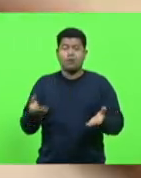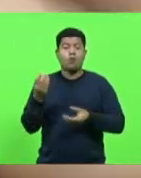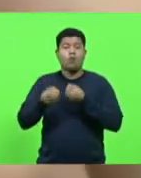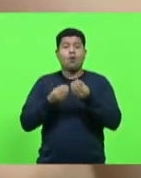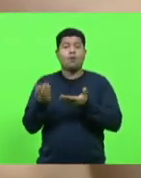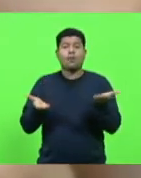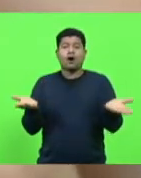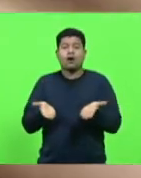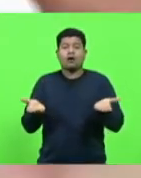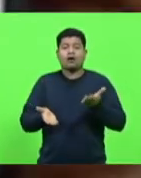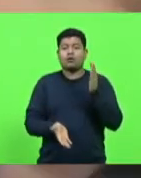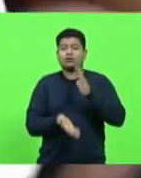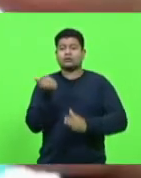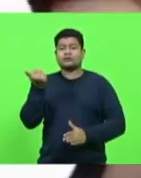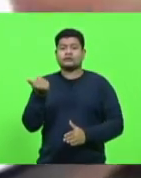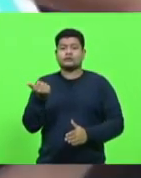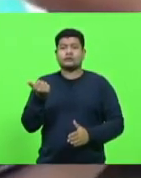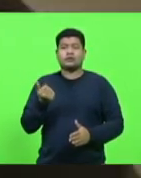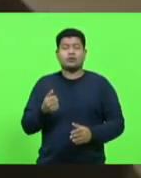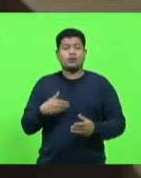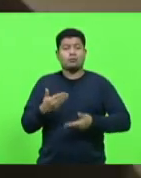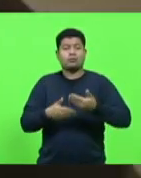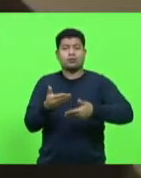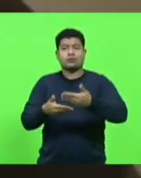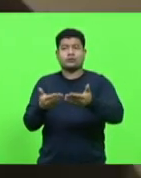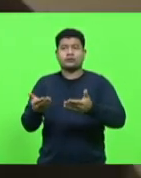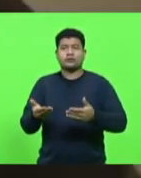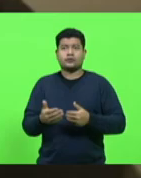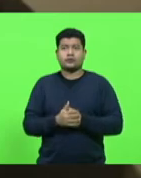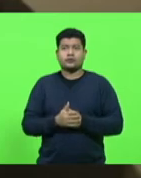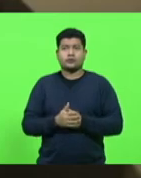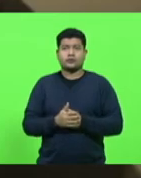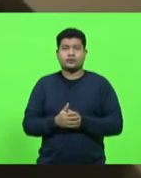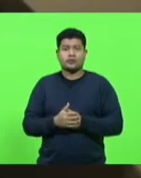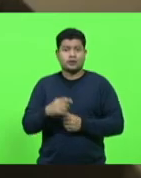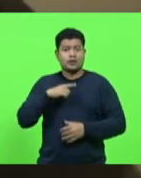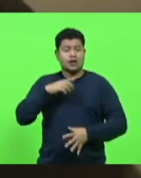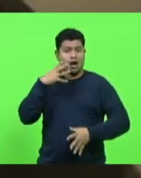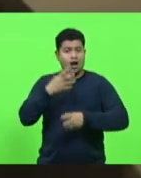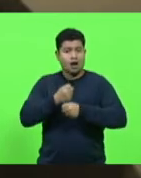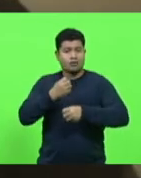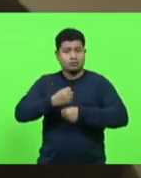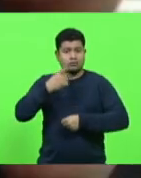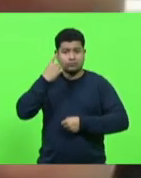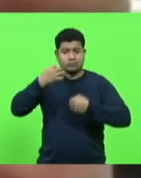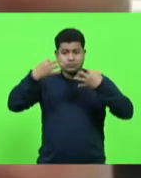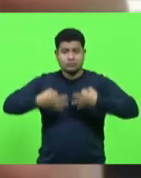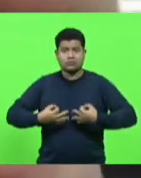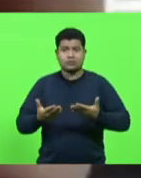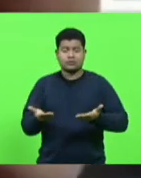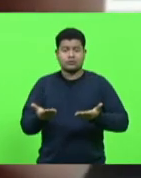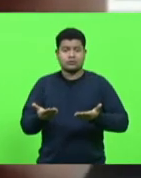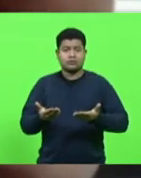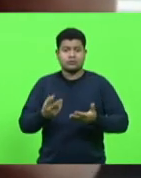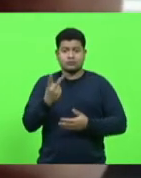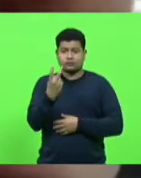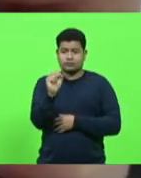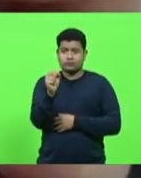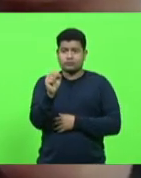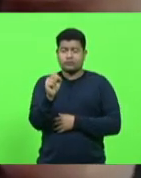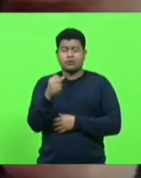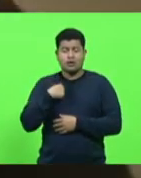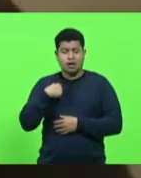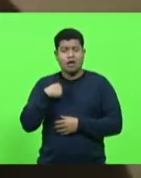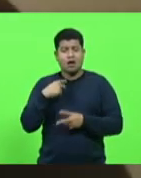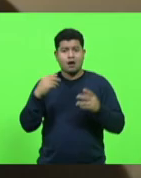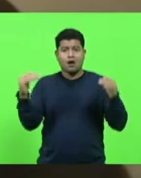retirar de um processo que já tem quórum, porque tem 28, e eu votei aqui. Faço